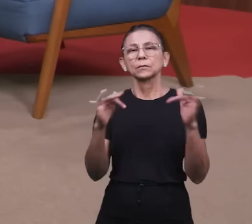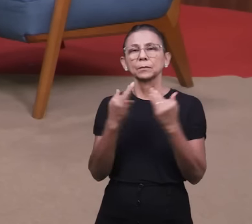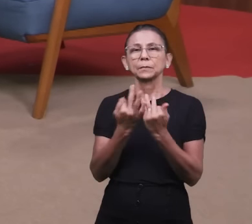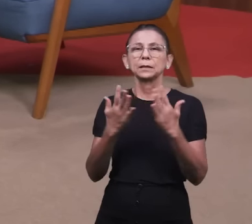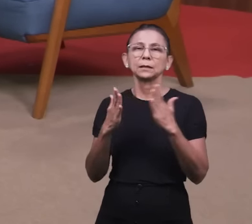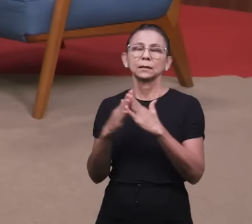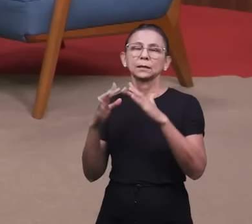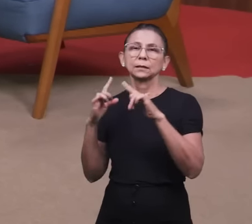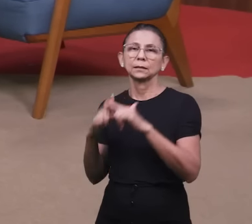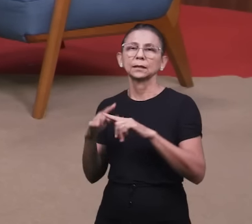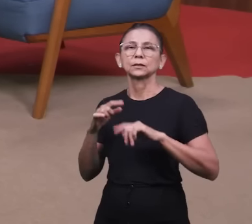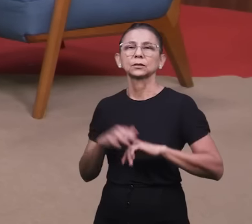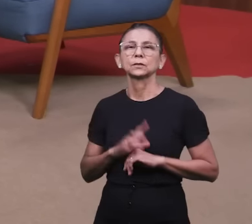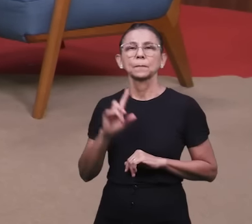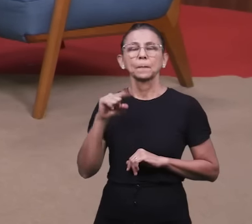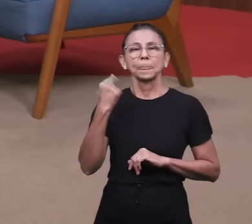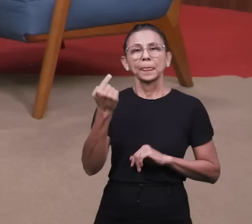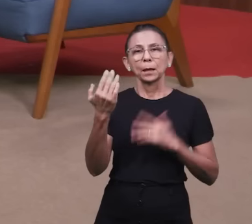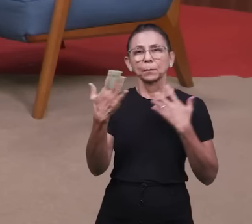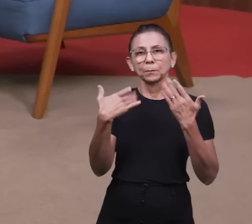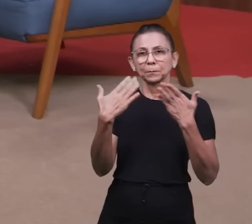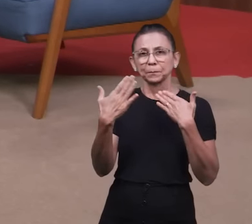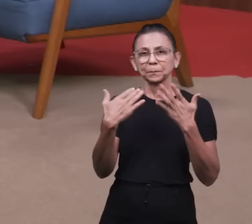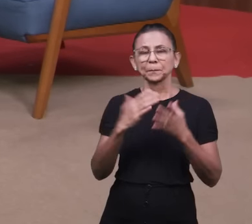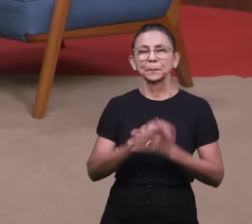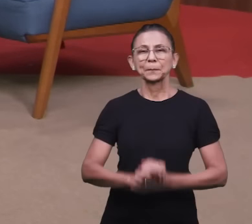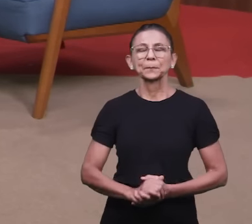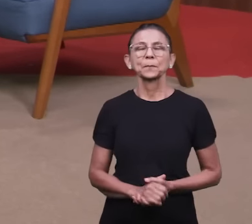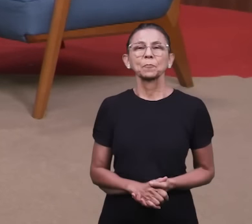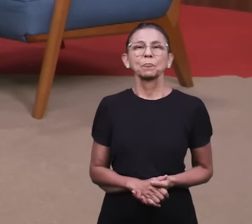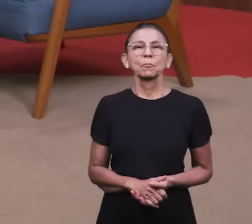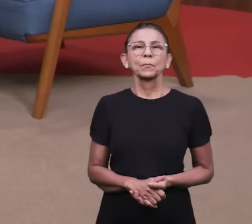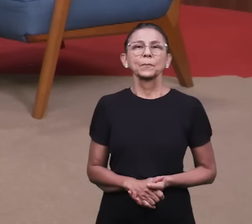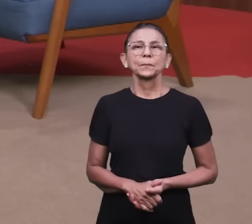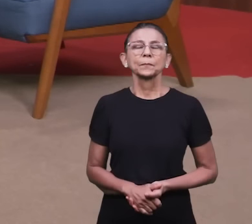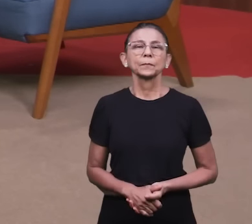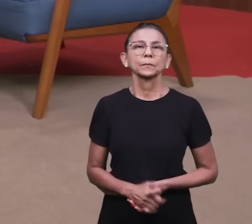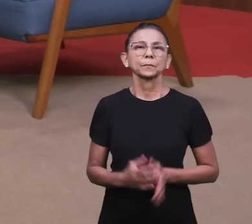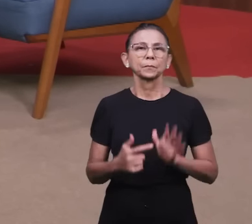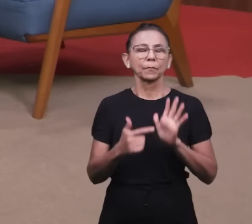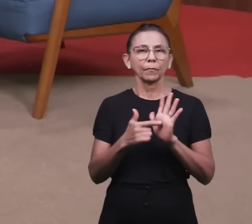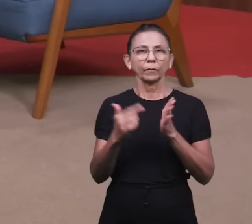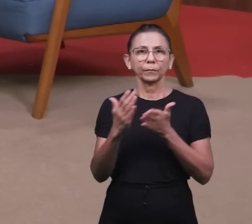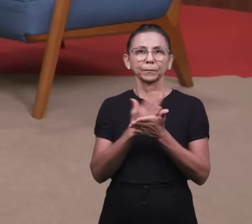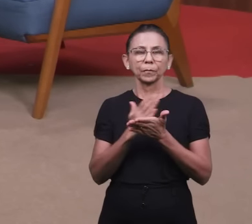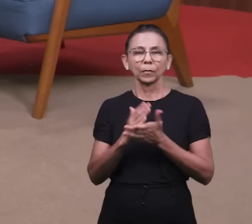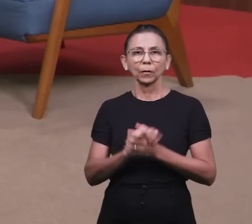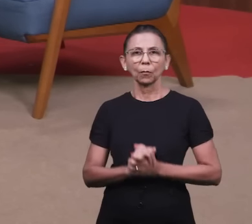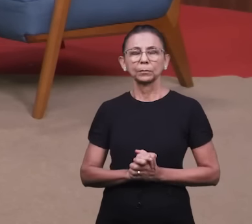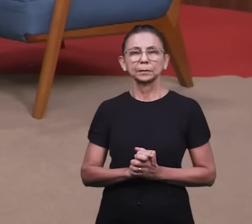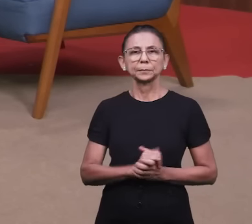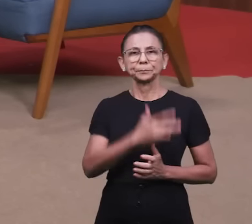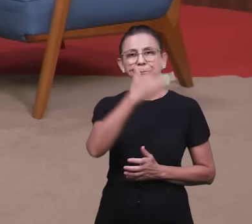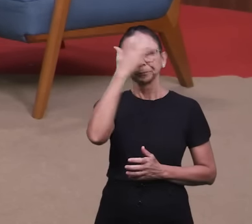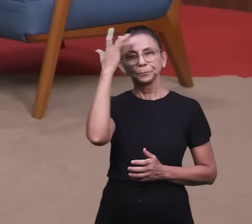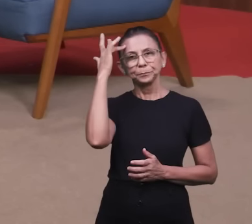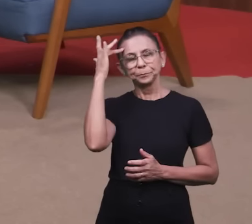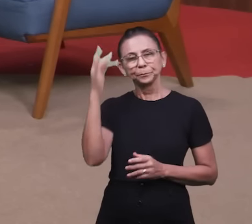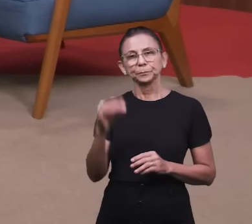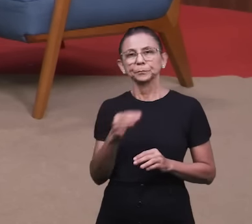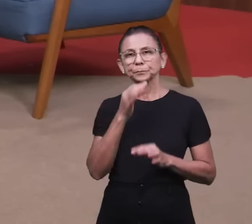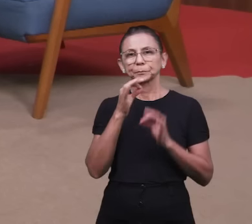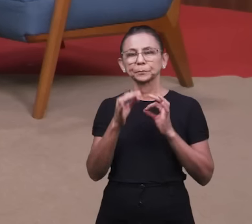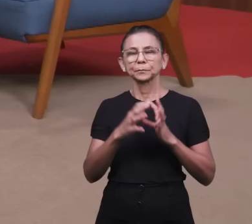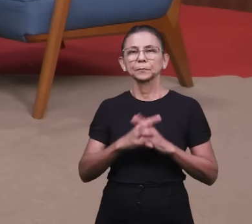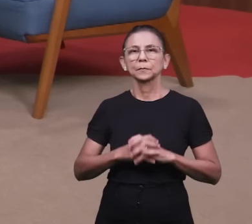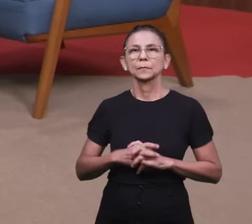que depois conversa sobre o que ouviram aqui então tá aí nós vamos trazer agora algumas participações que nos foram enviadas a primeira